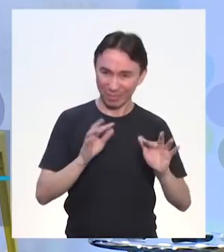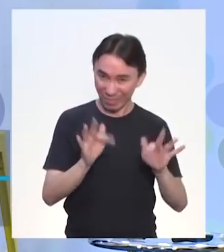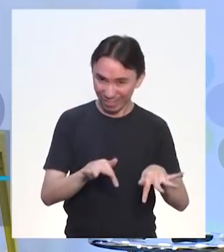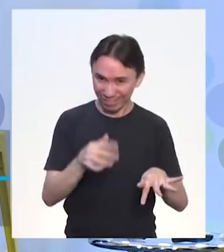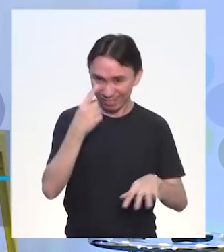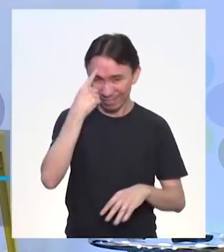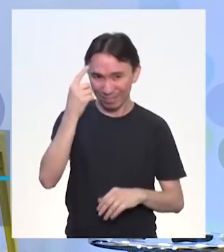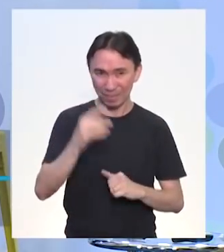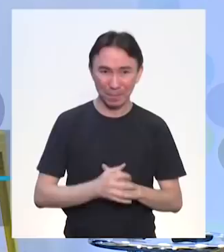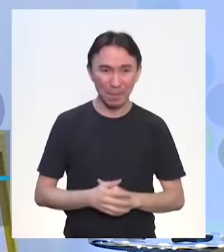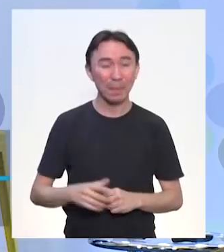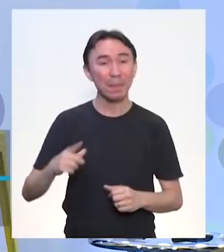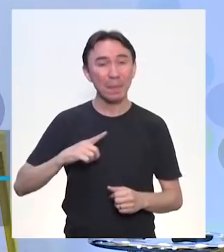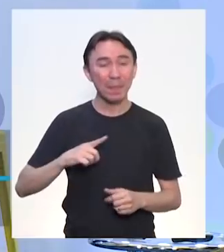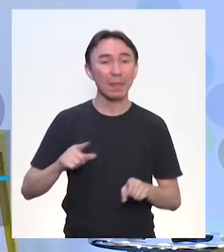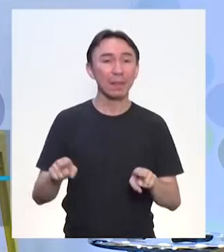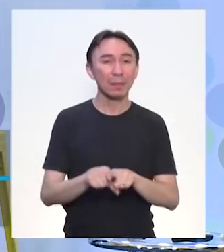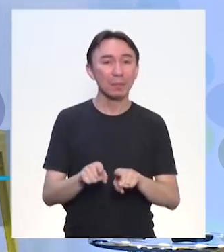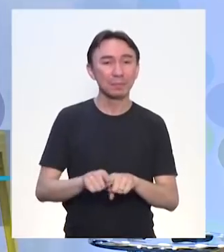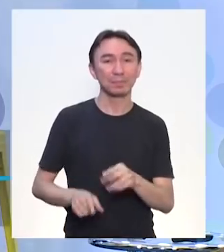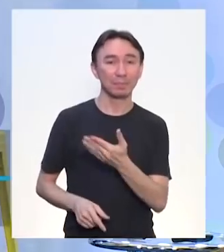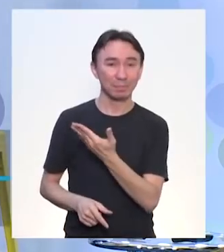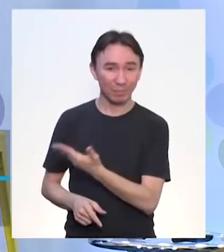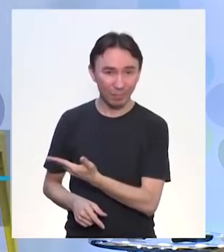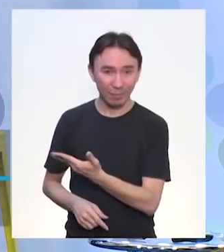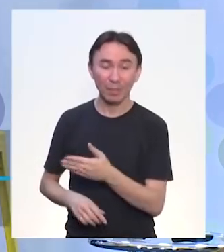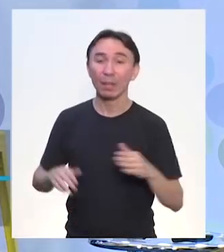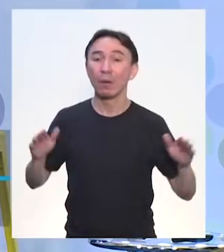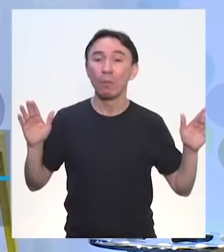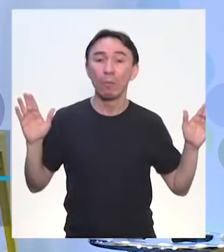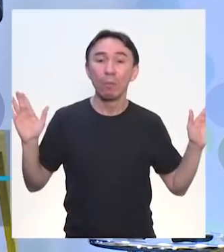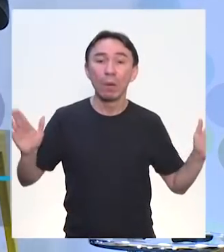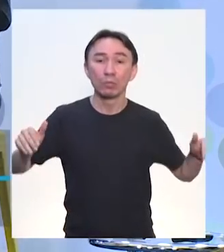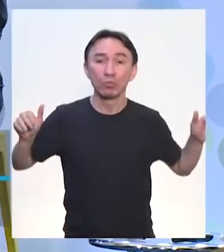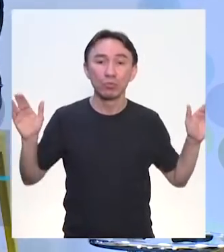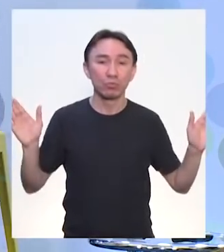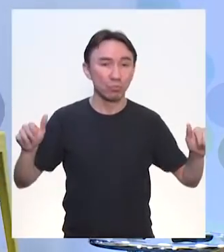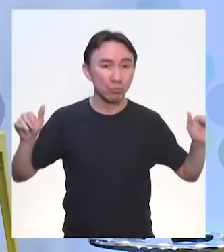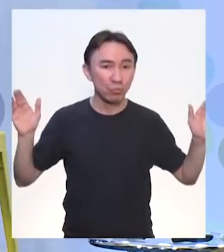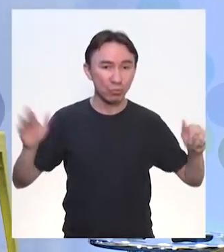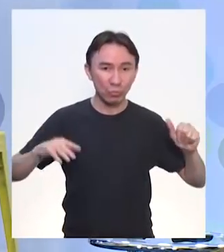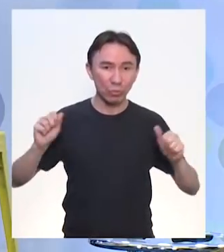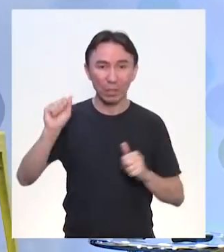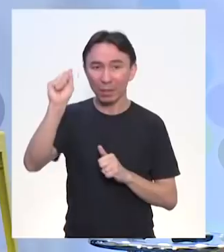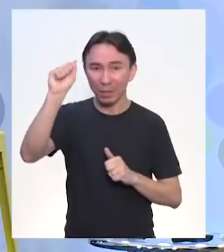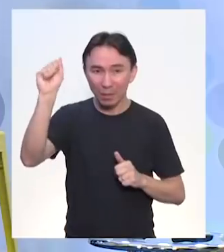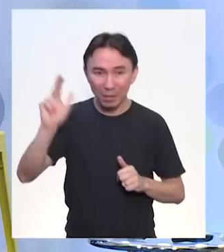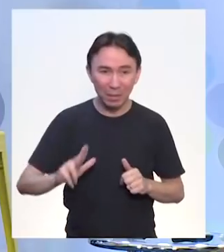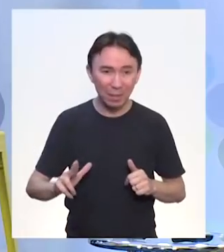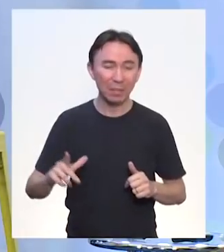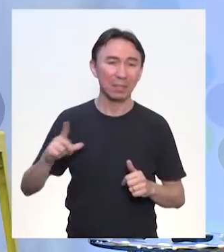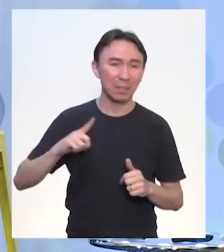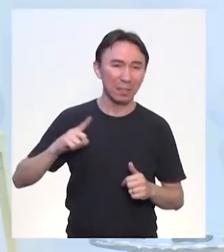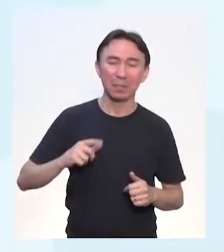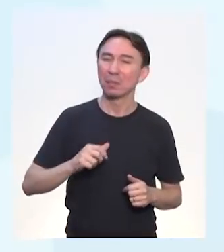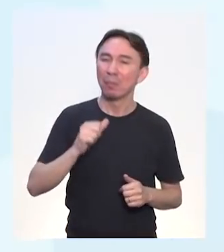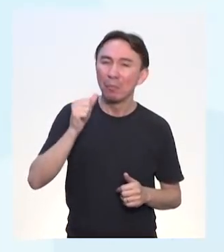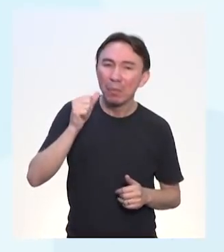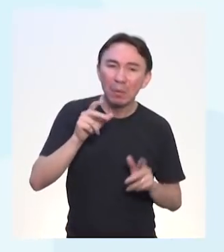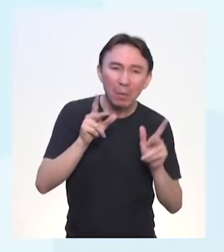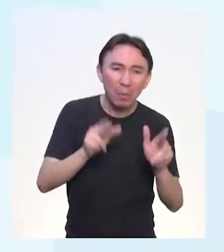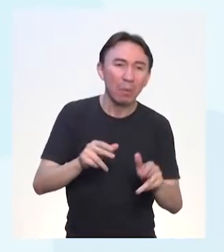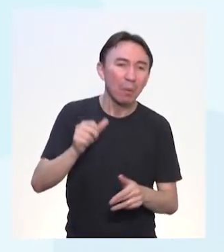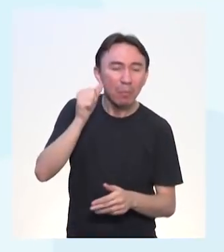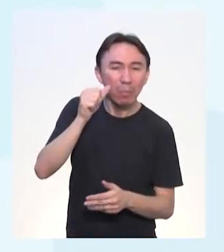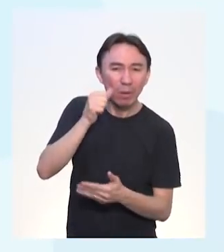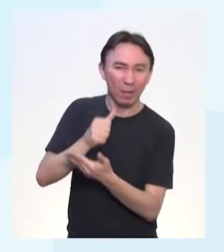o Anjo Azul, que vai trazer à tona aqui uma mulher considerada um símbolo de